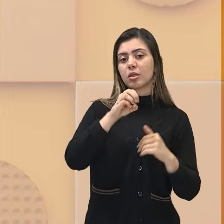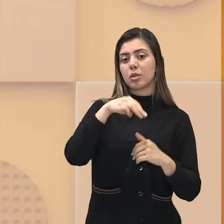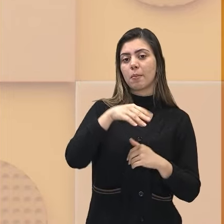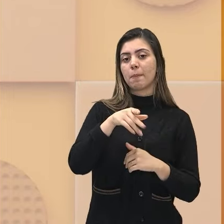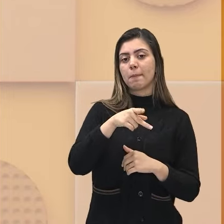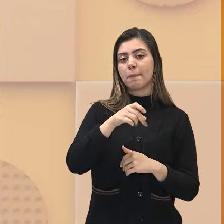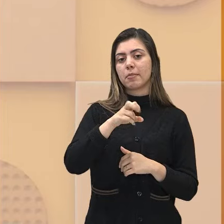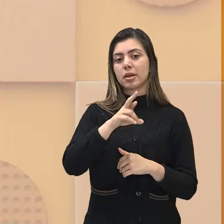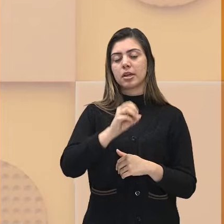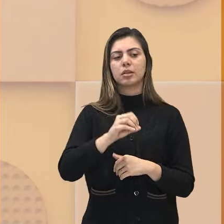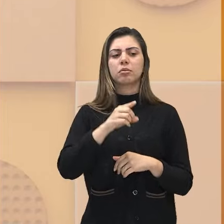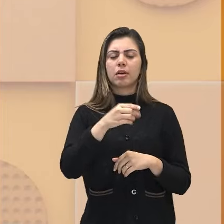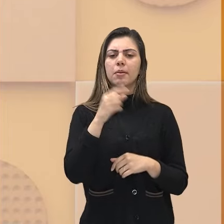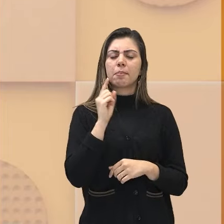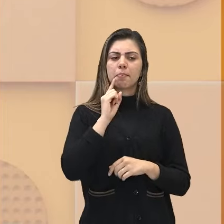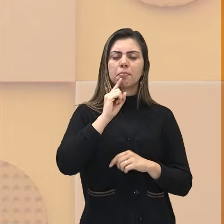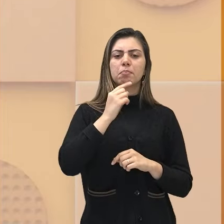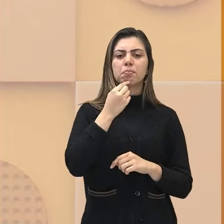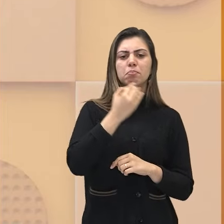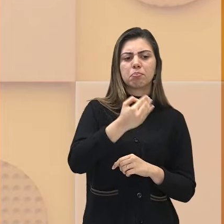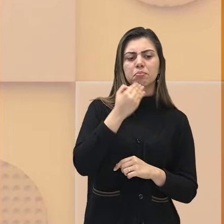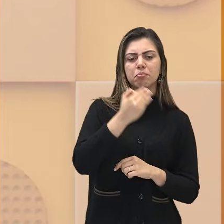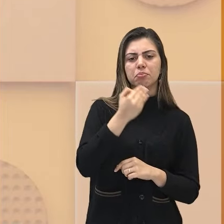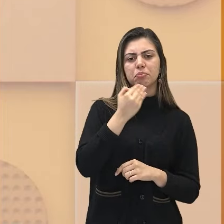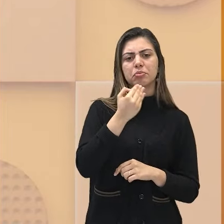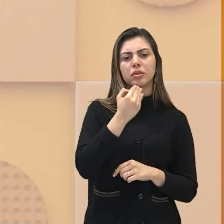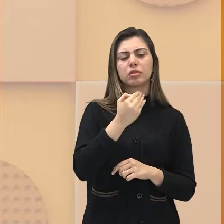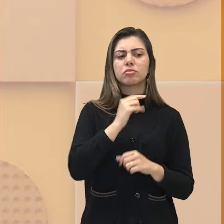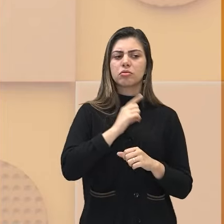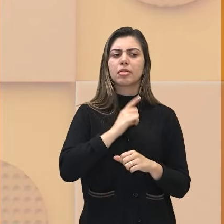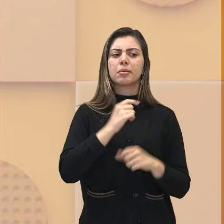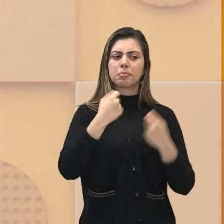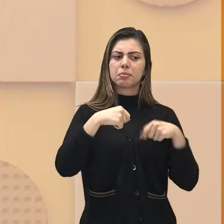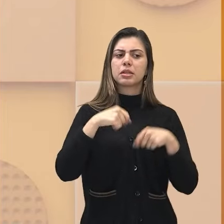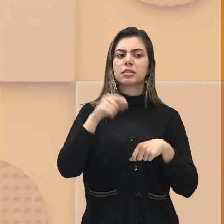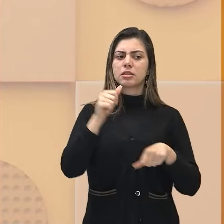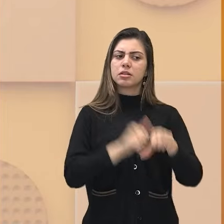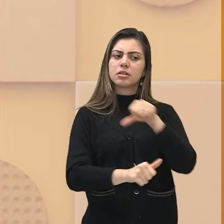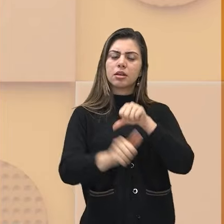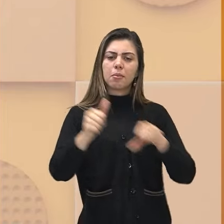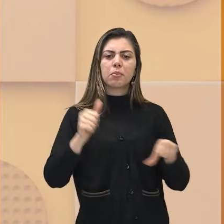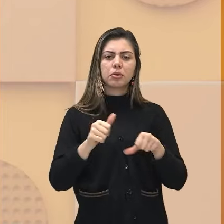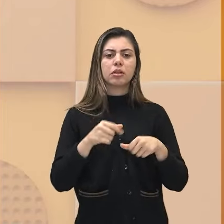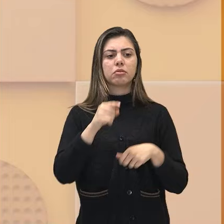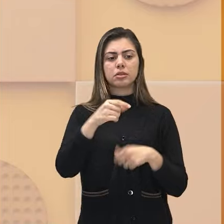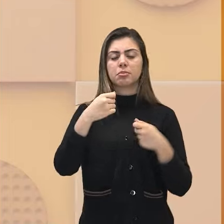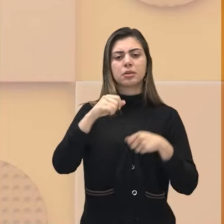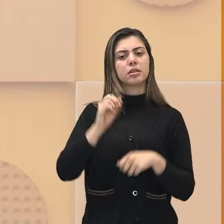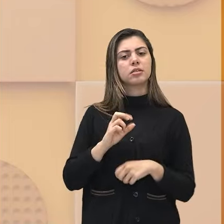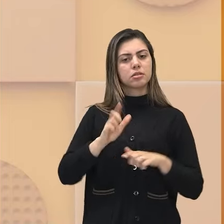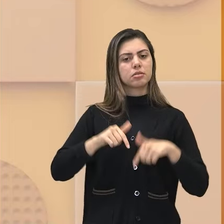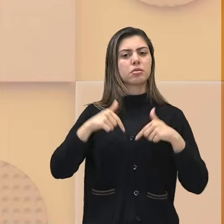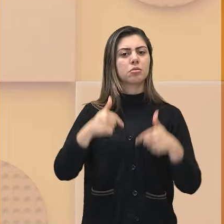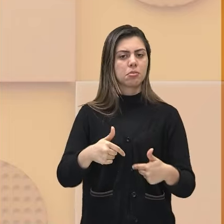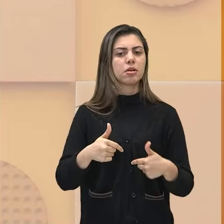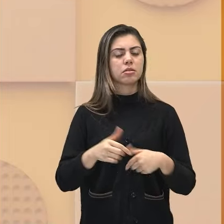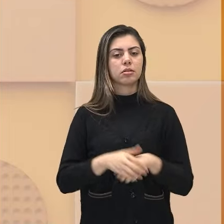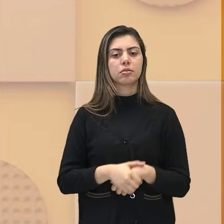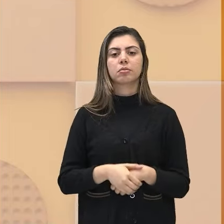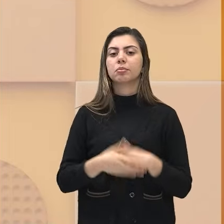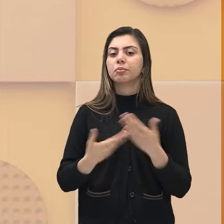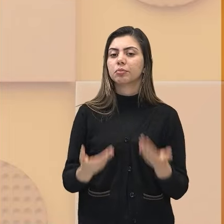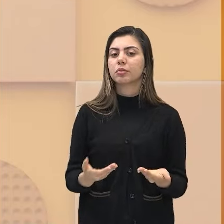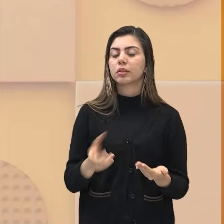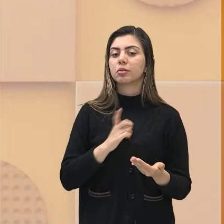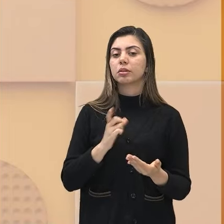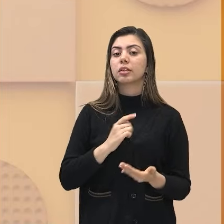vão começar a exigir uma mudança de atitude, ou que ele tome de fato uma atitude. Vai acontecer